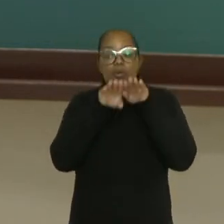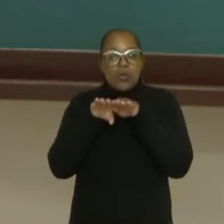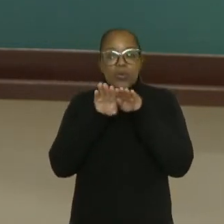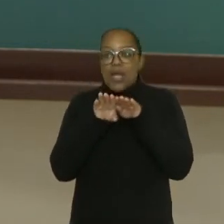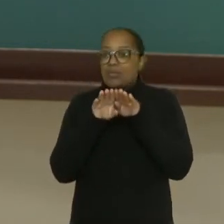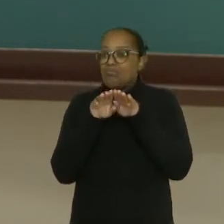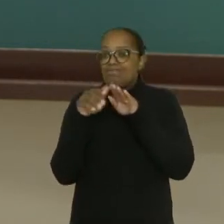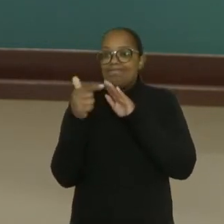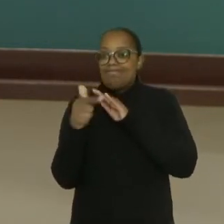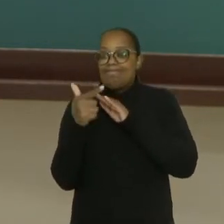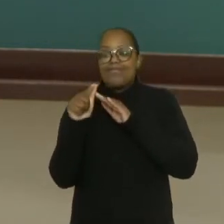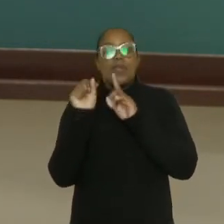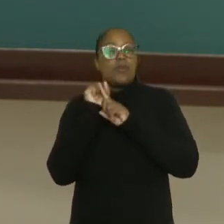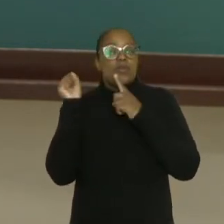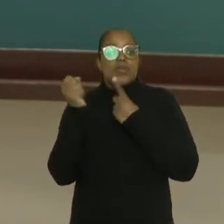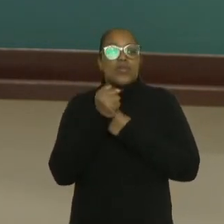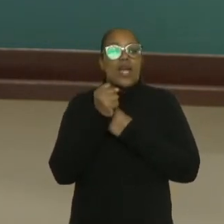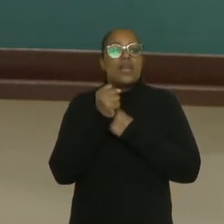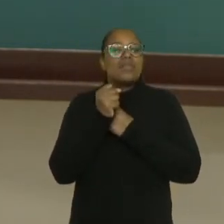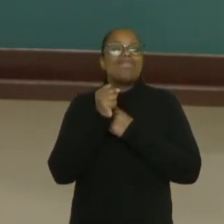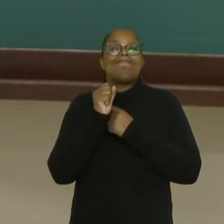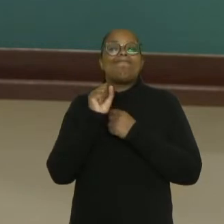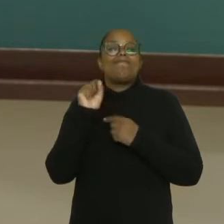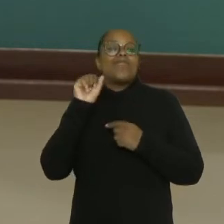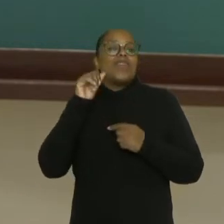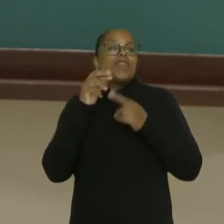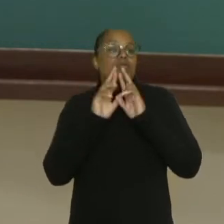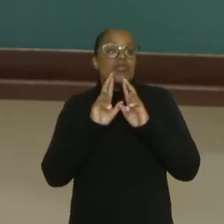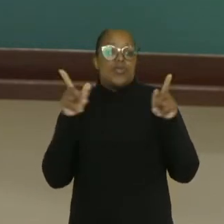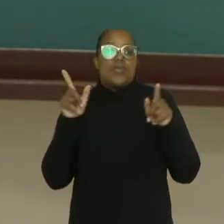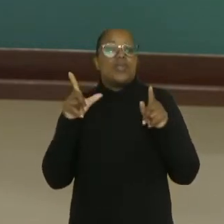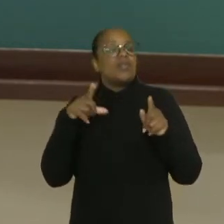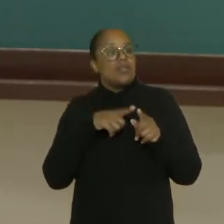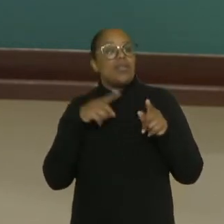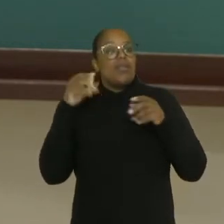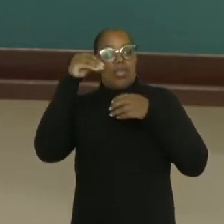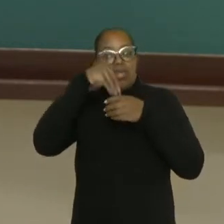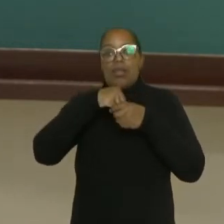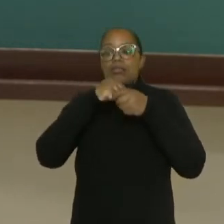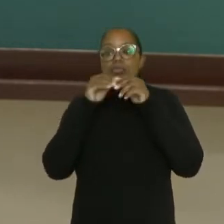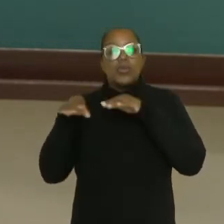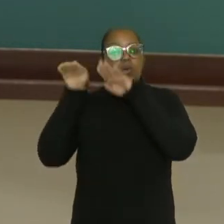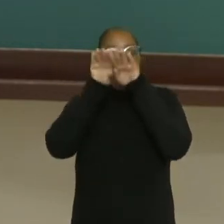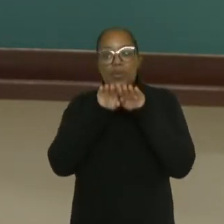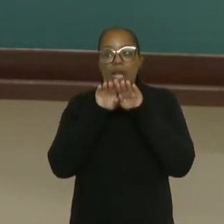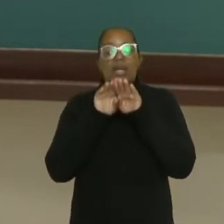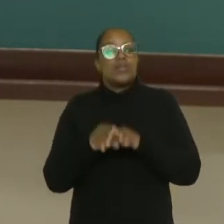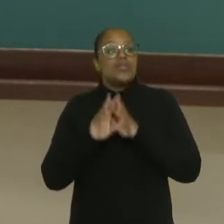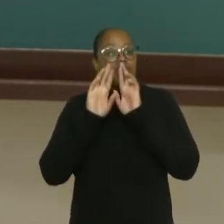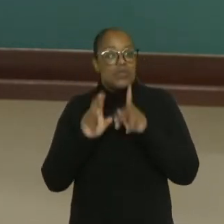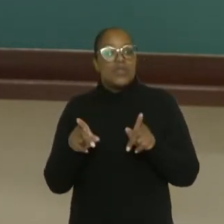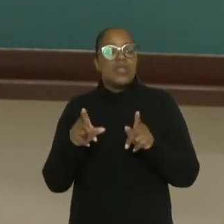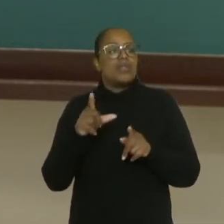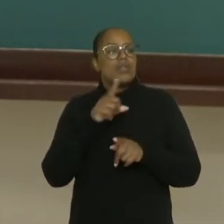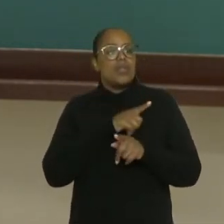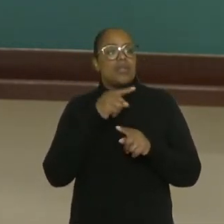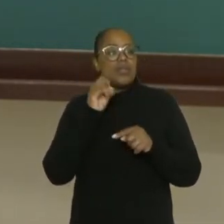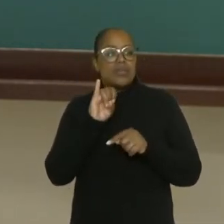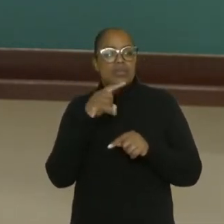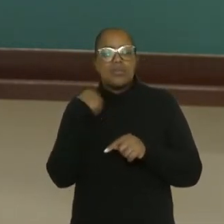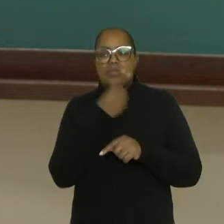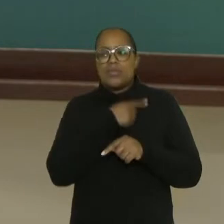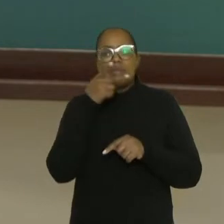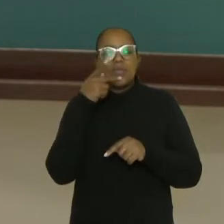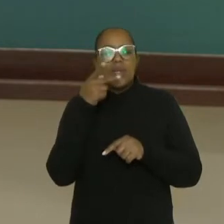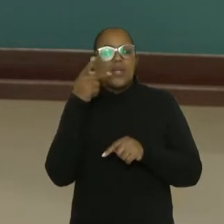sociedade complexa possui dentro de si diferenças e desigualdades. Então, quando falamos de sociedade complexa, estamos pensando em